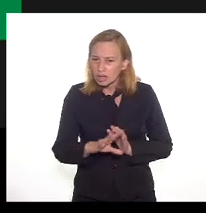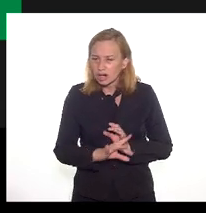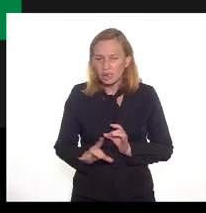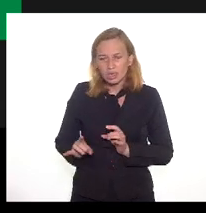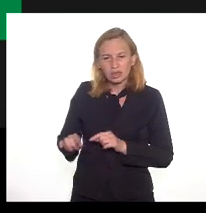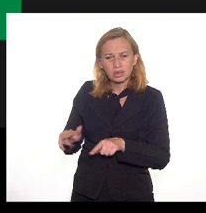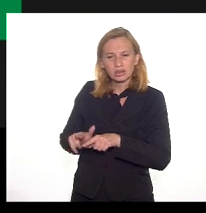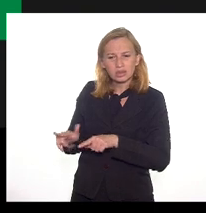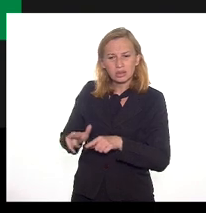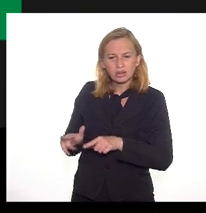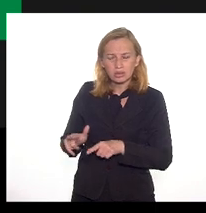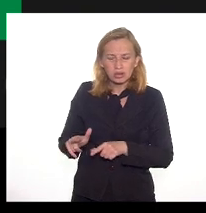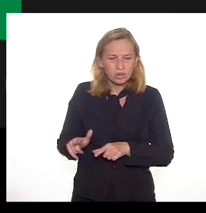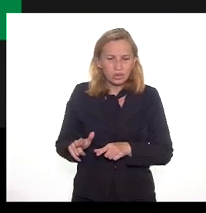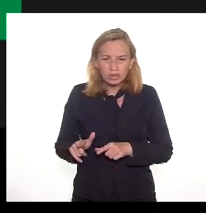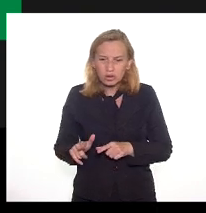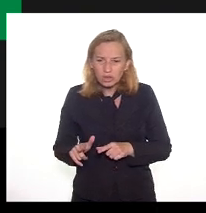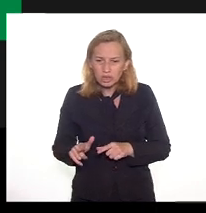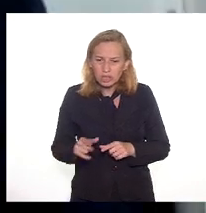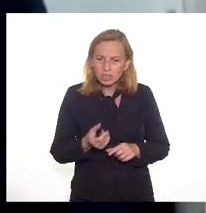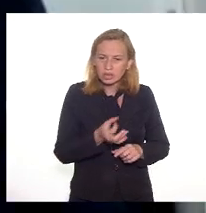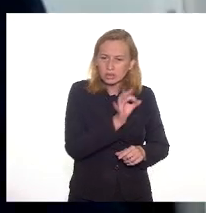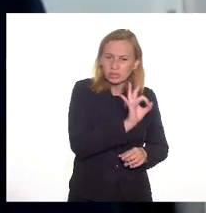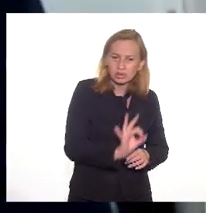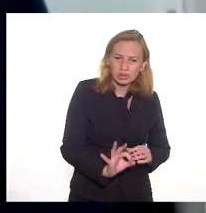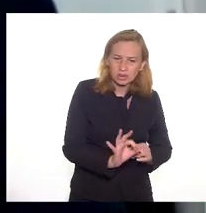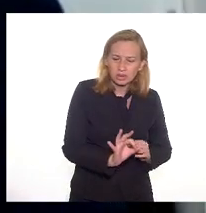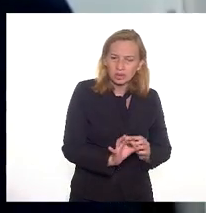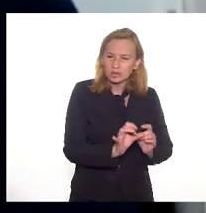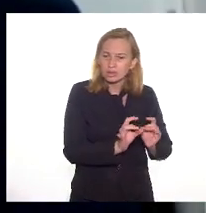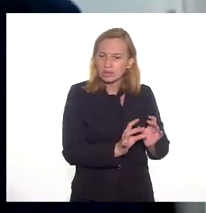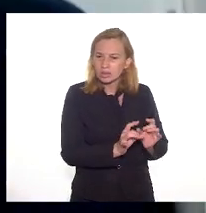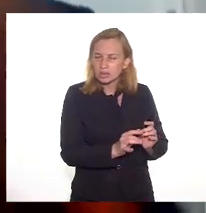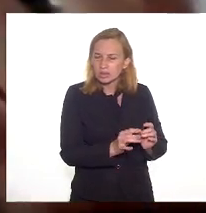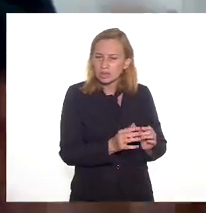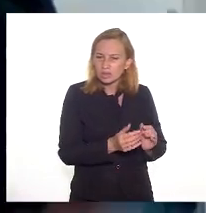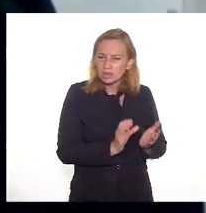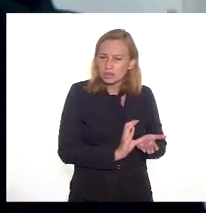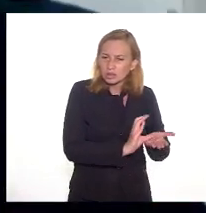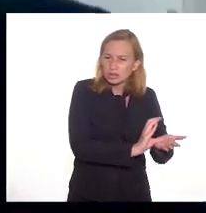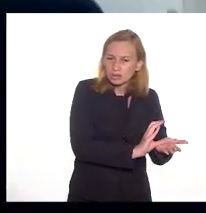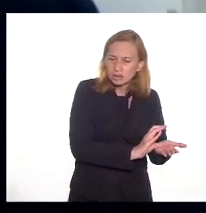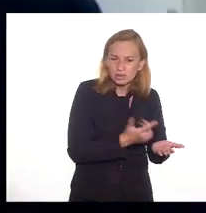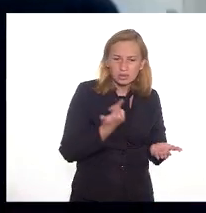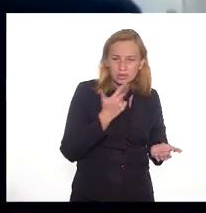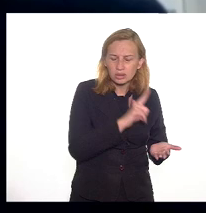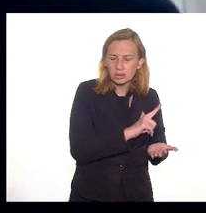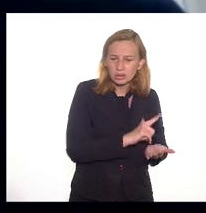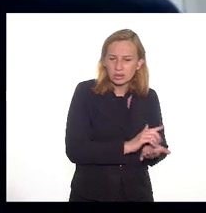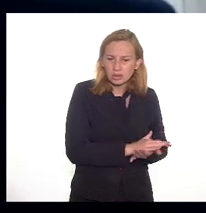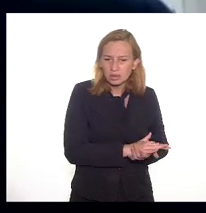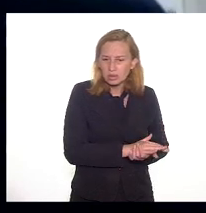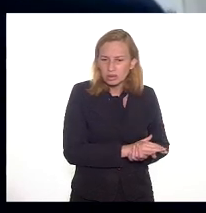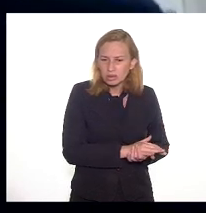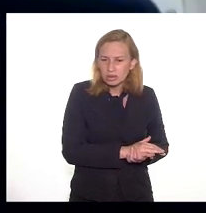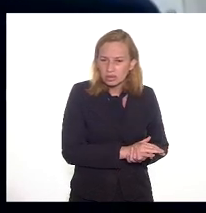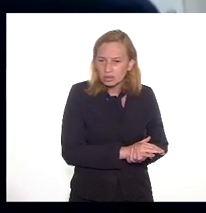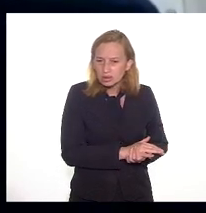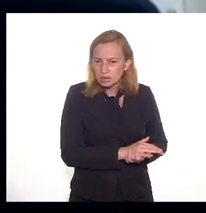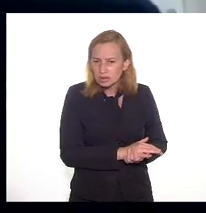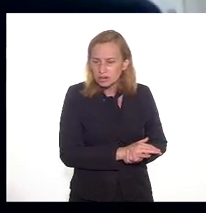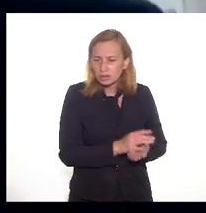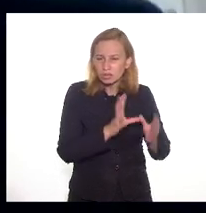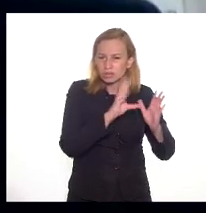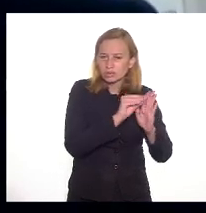que não conseguiu comprar aquele percentual, e é uma falha do mercado fornecedor que não conseguiu se estruturar para comprar aquele percentual. Então, as multas de conteúdo